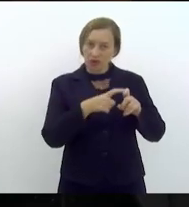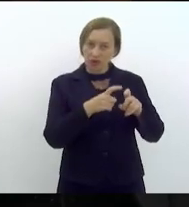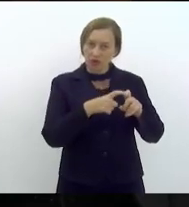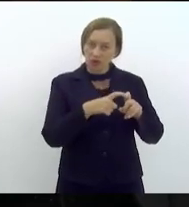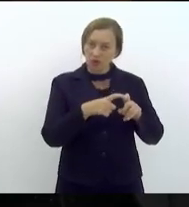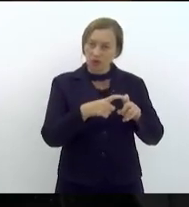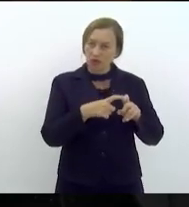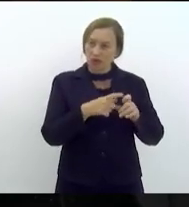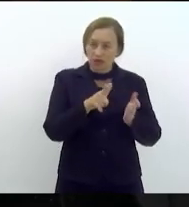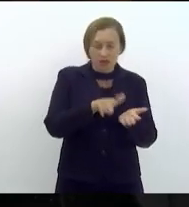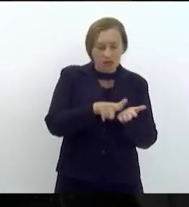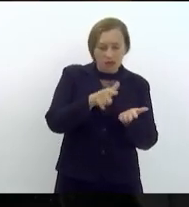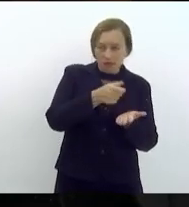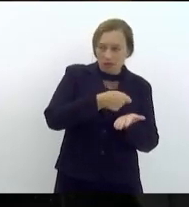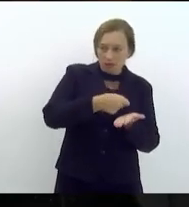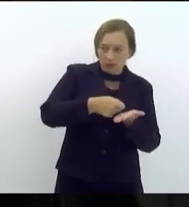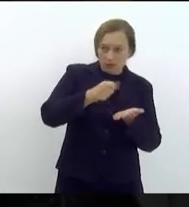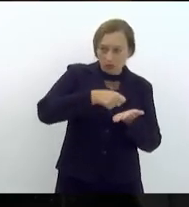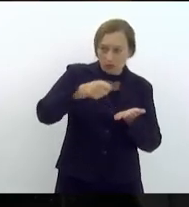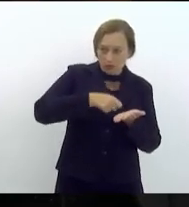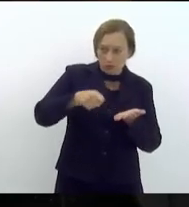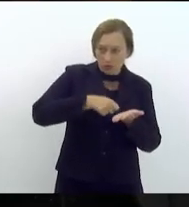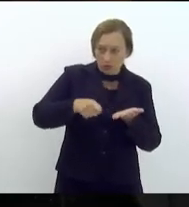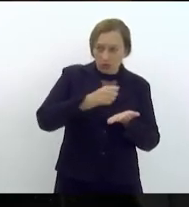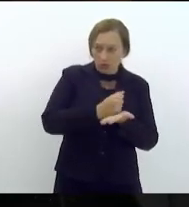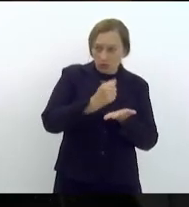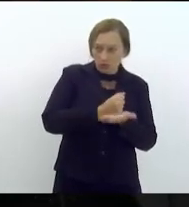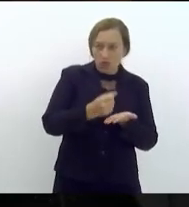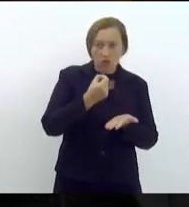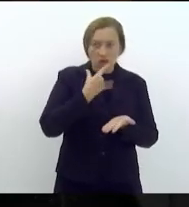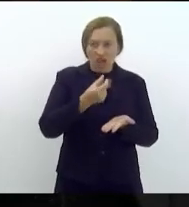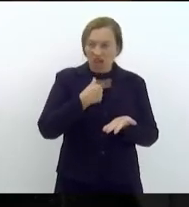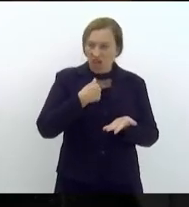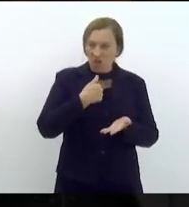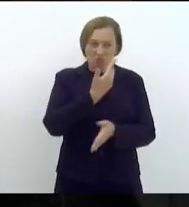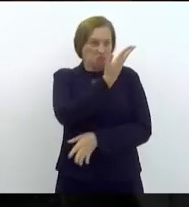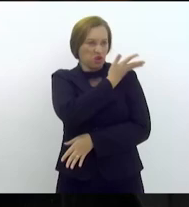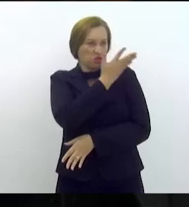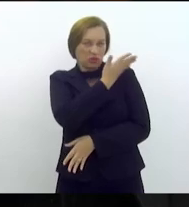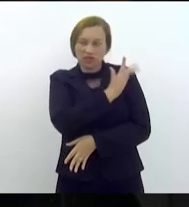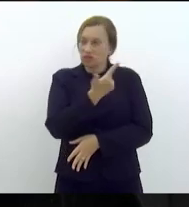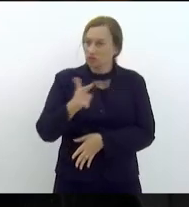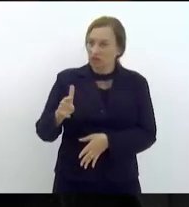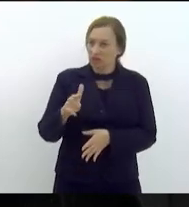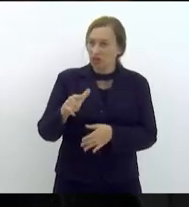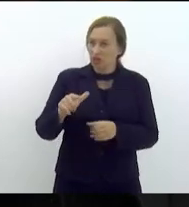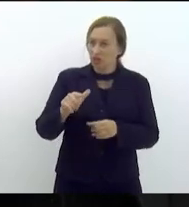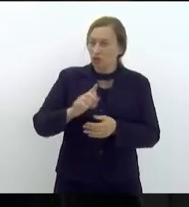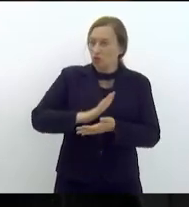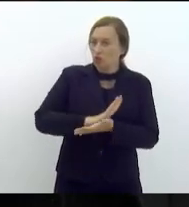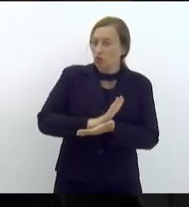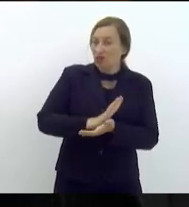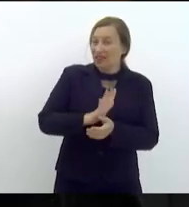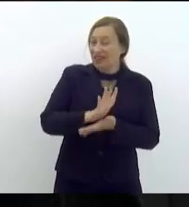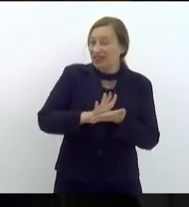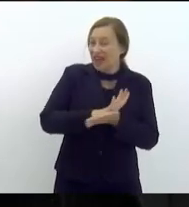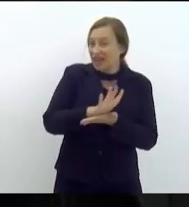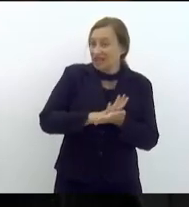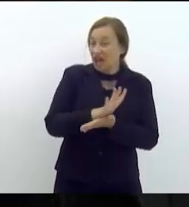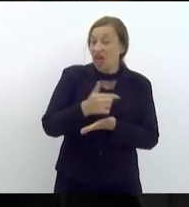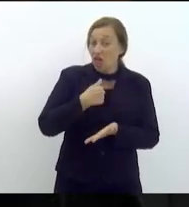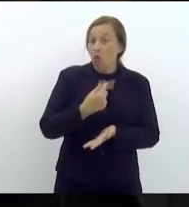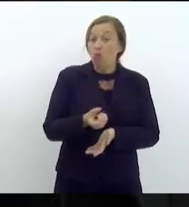me recita um receito medicamento eu não tenho preconceito contra nenhum eu